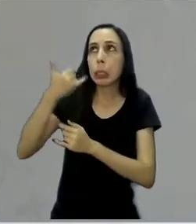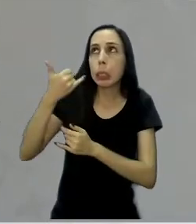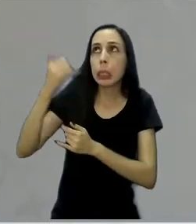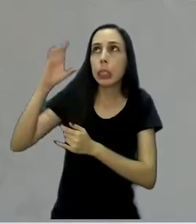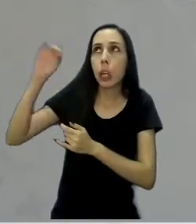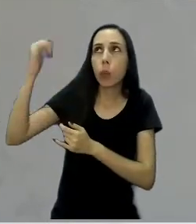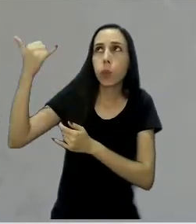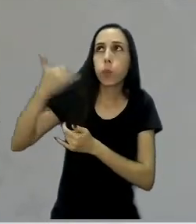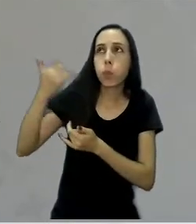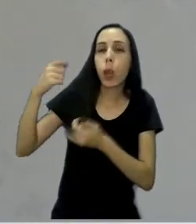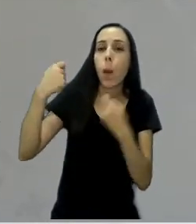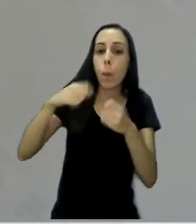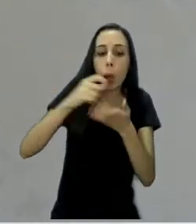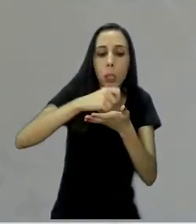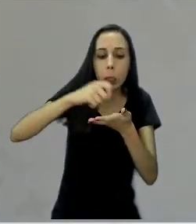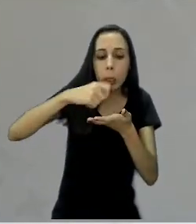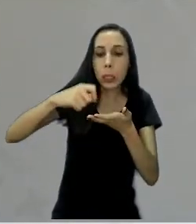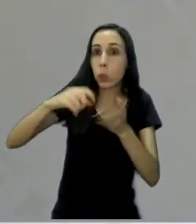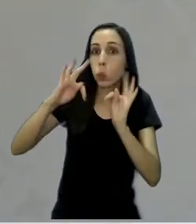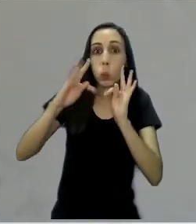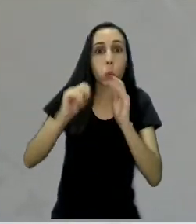anotar tudo o que Deus nos revelar.